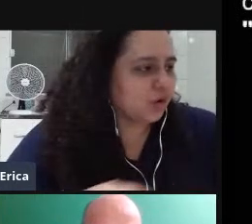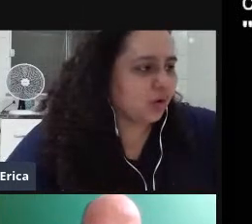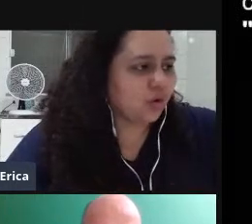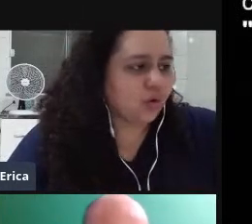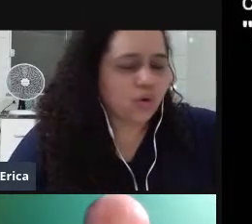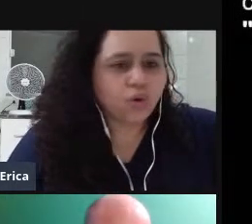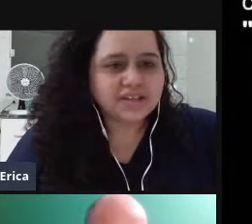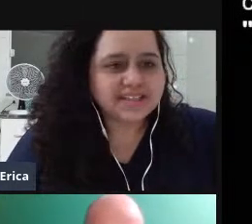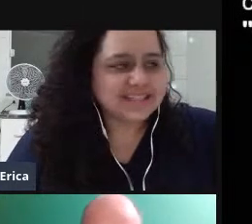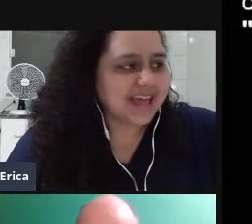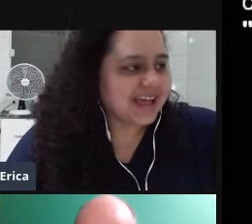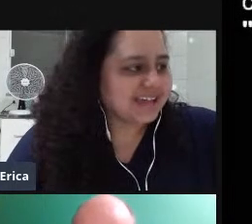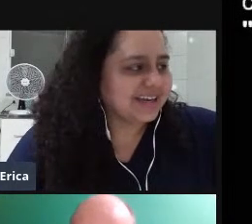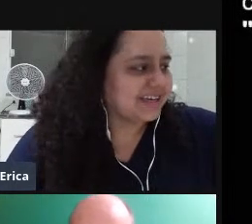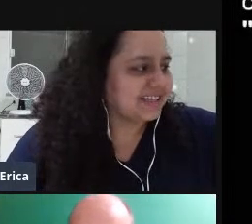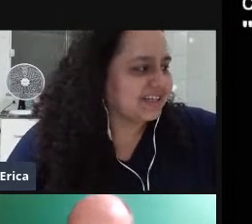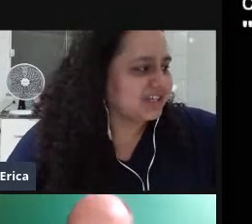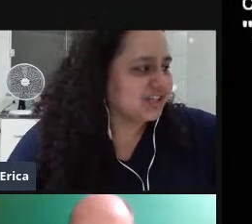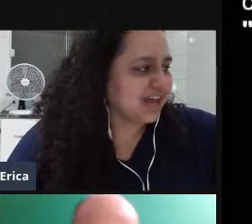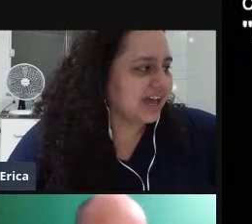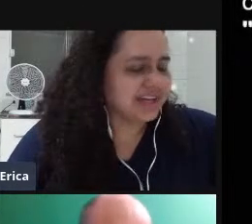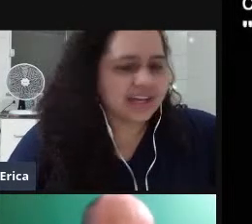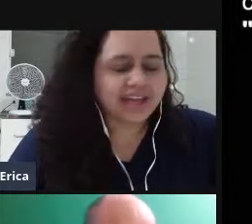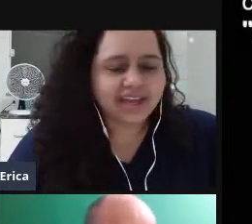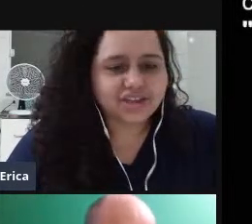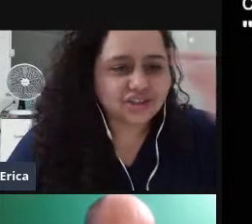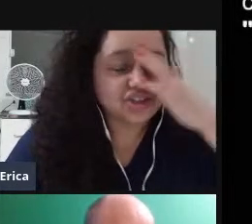continuar. O Saira e